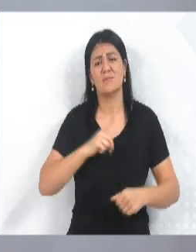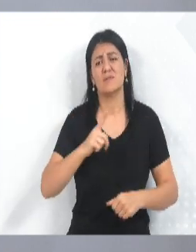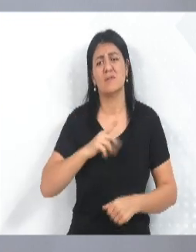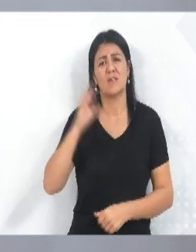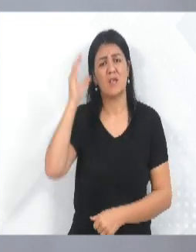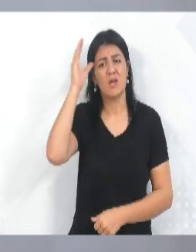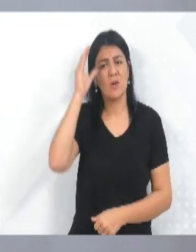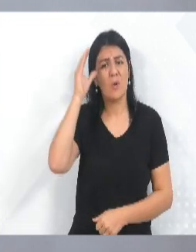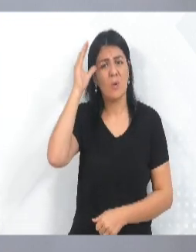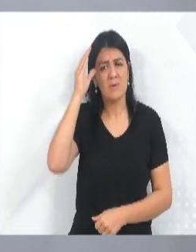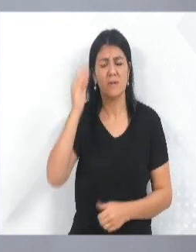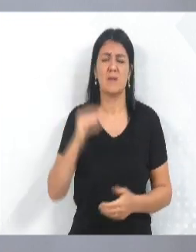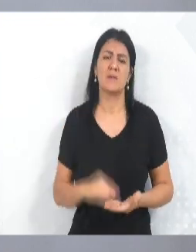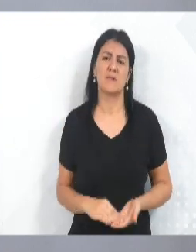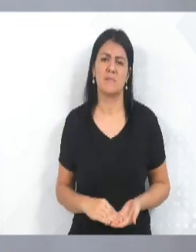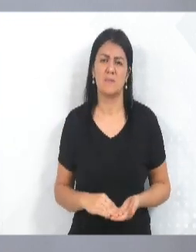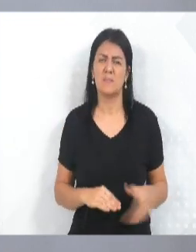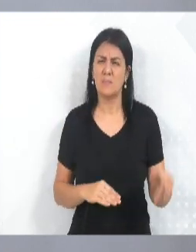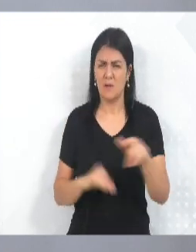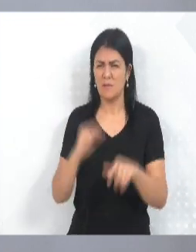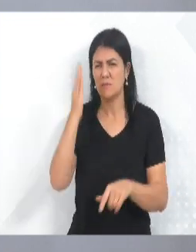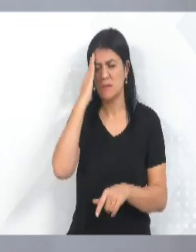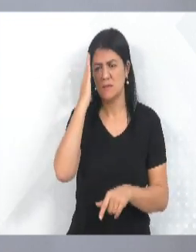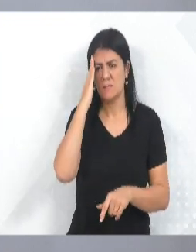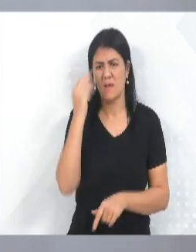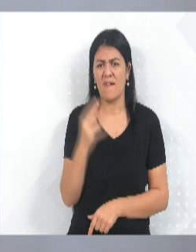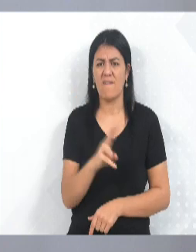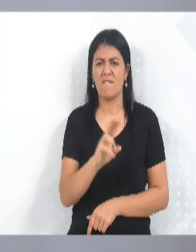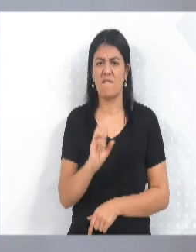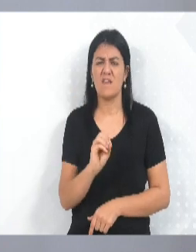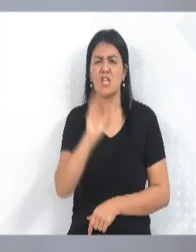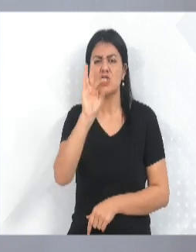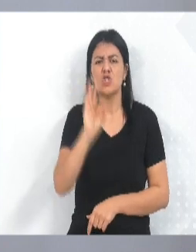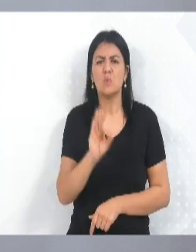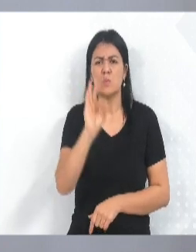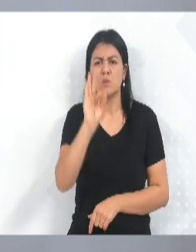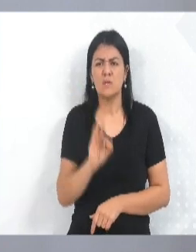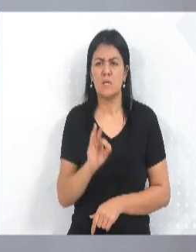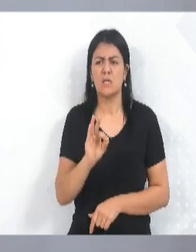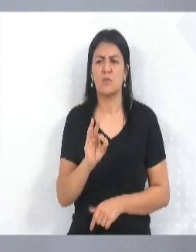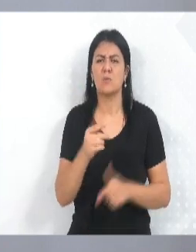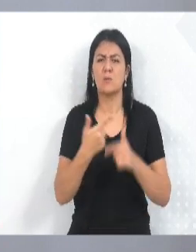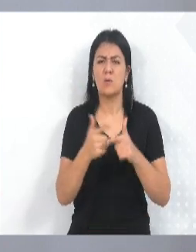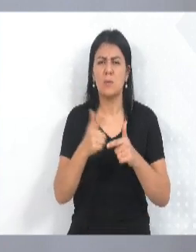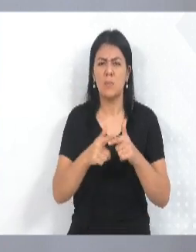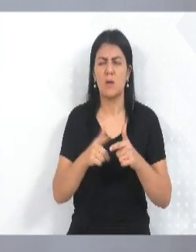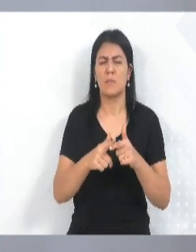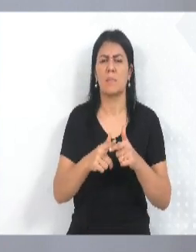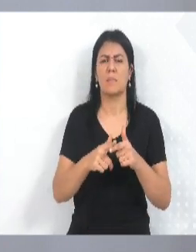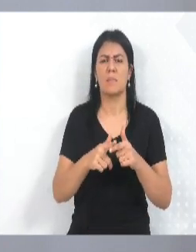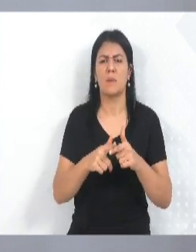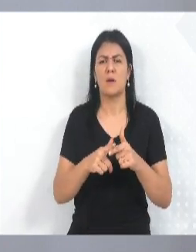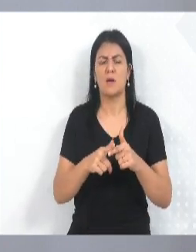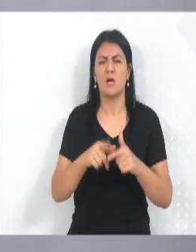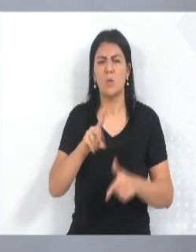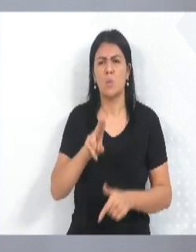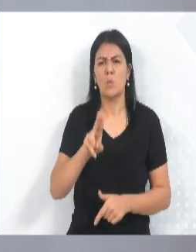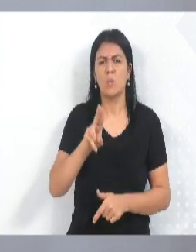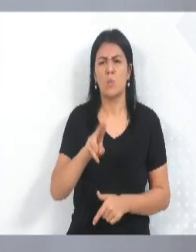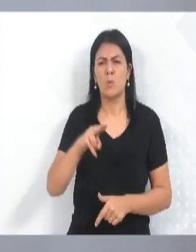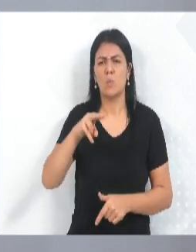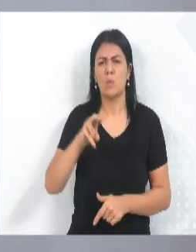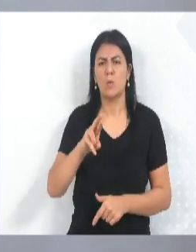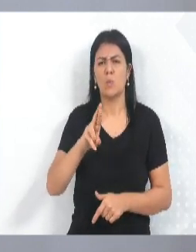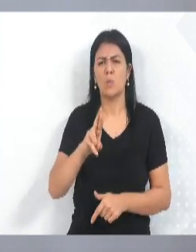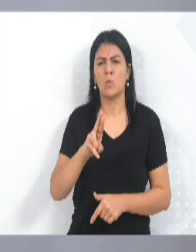disso para vocês terem uma ideia 20% das infecções do urinário são resistent às